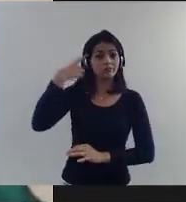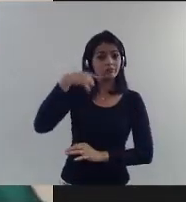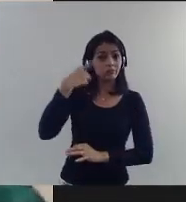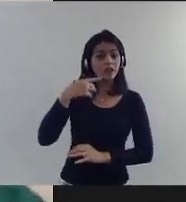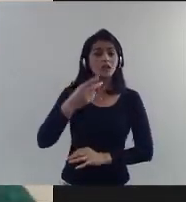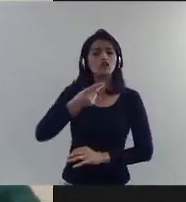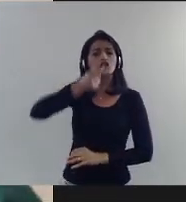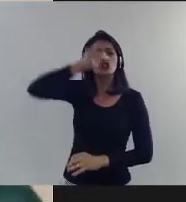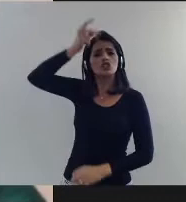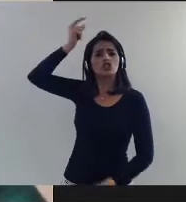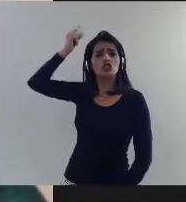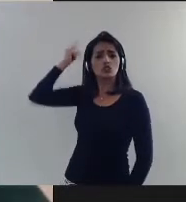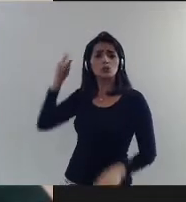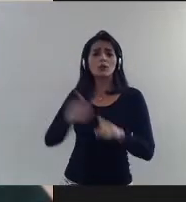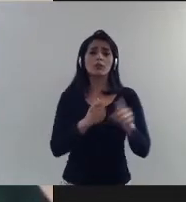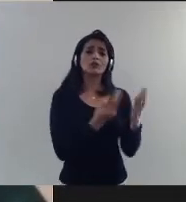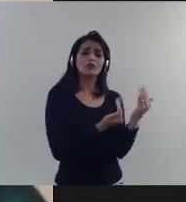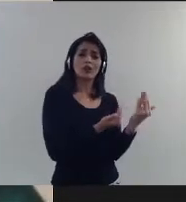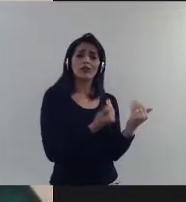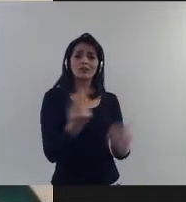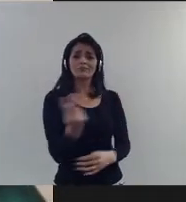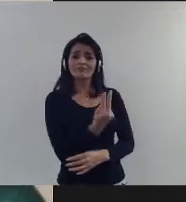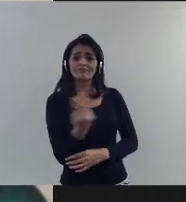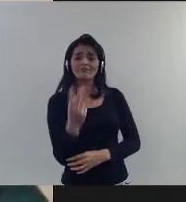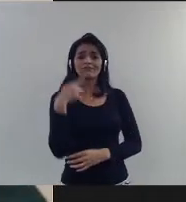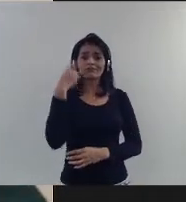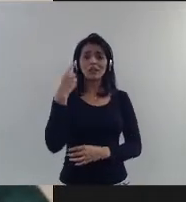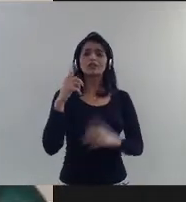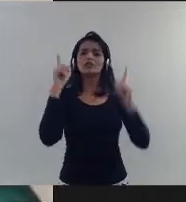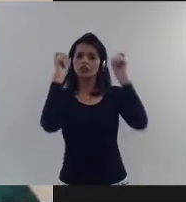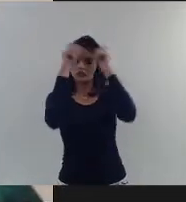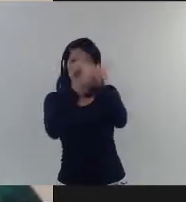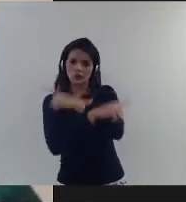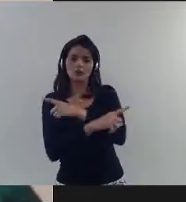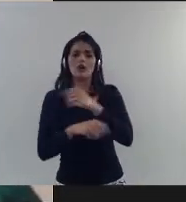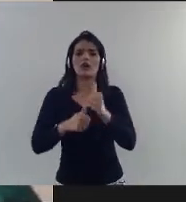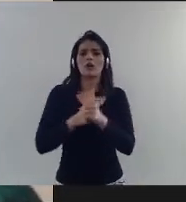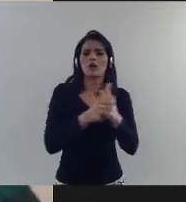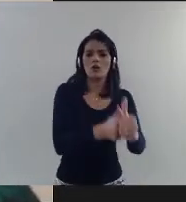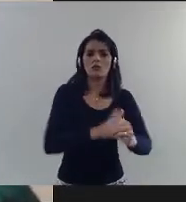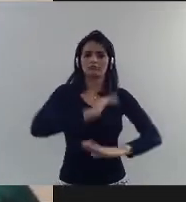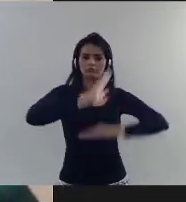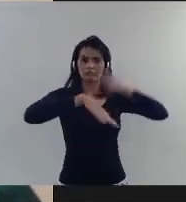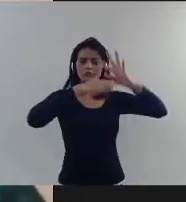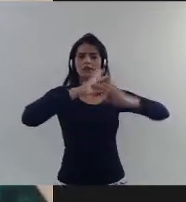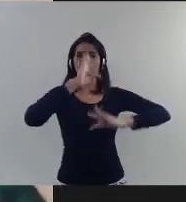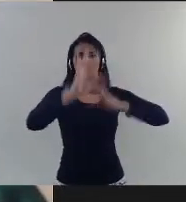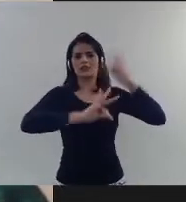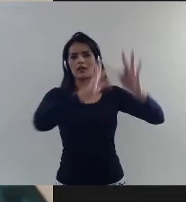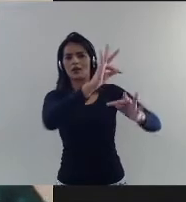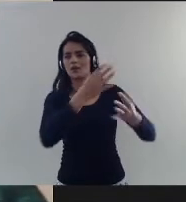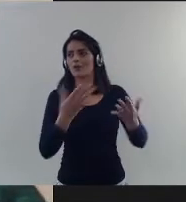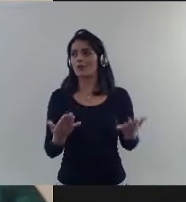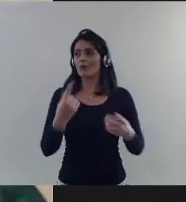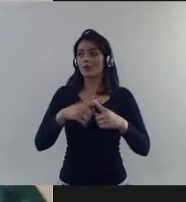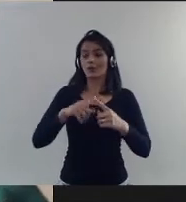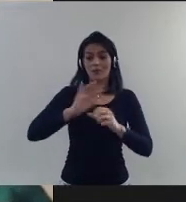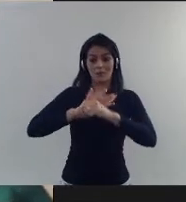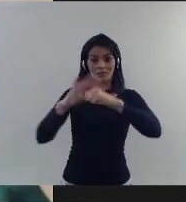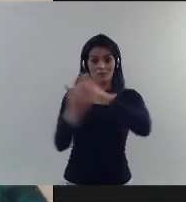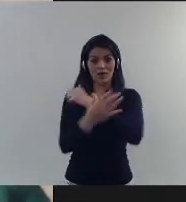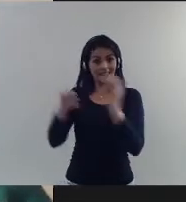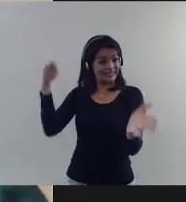advogados antigos e novos que ainda têm as dificuldades de acompanhar o avanço tecnológico que essa